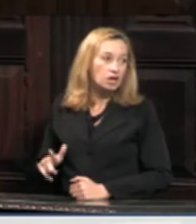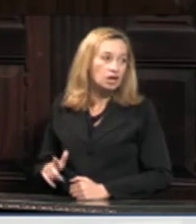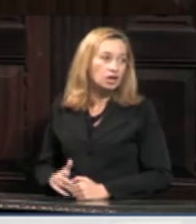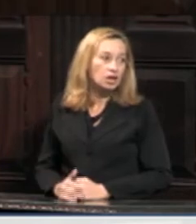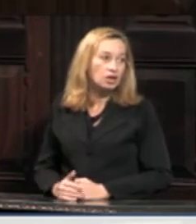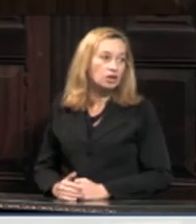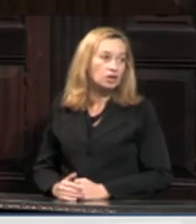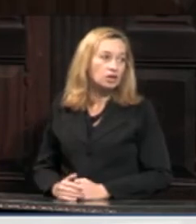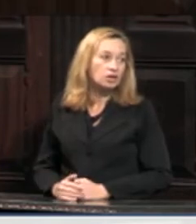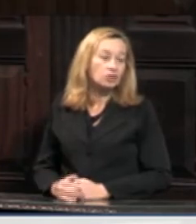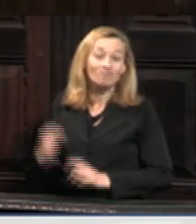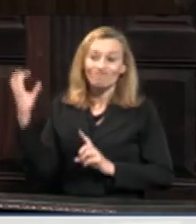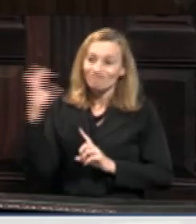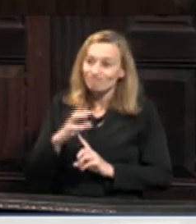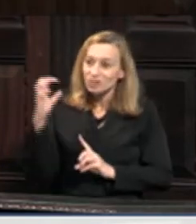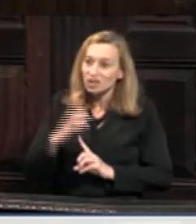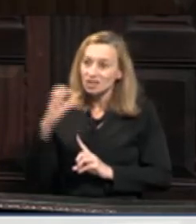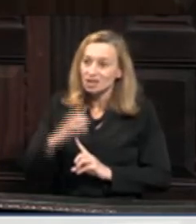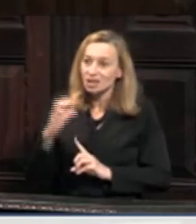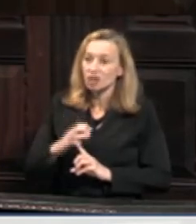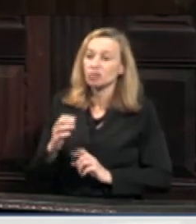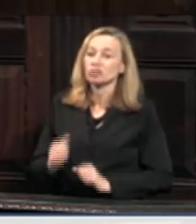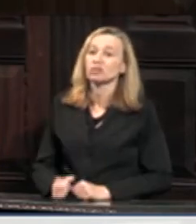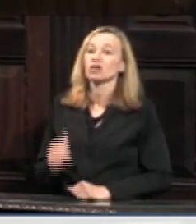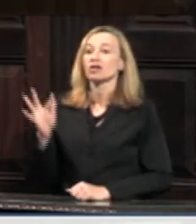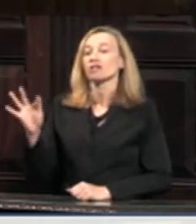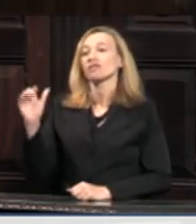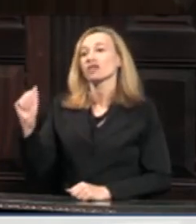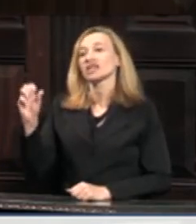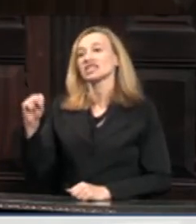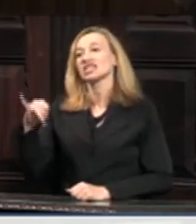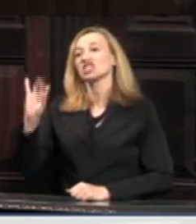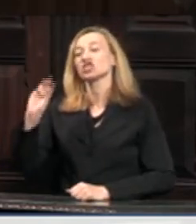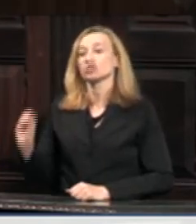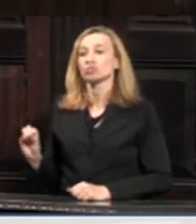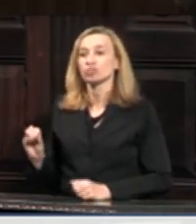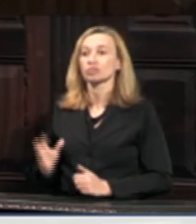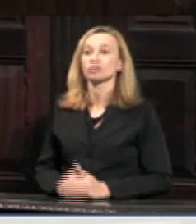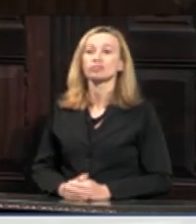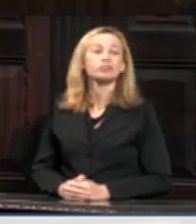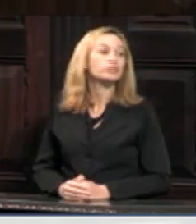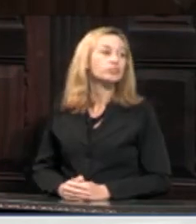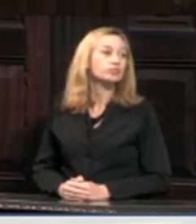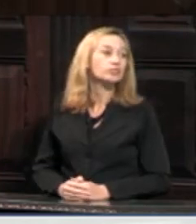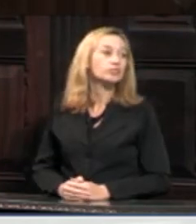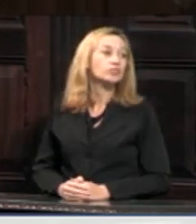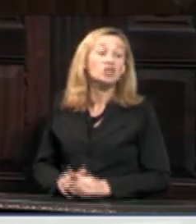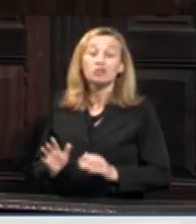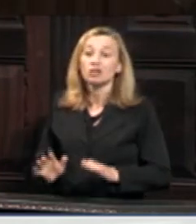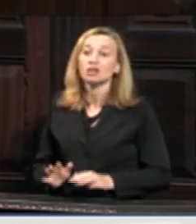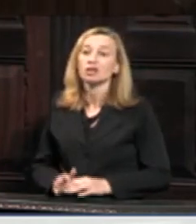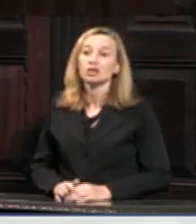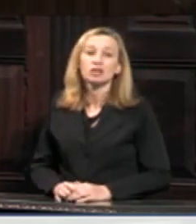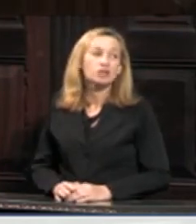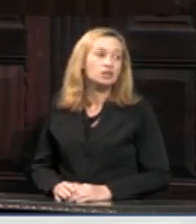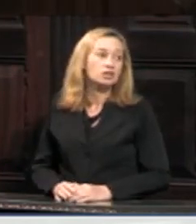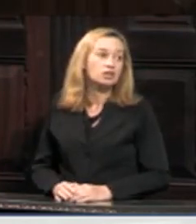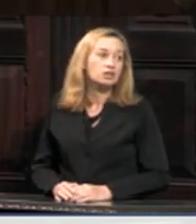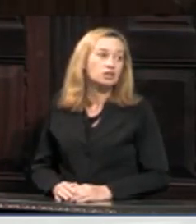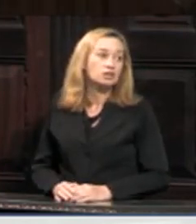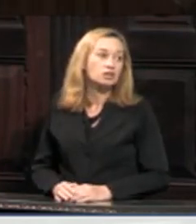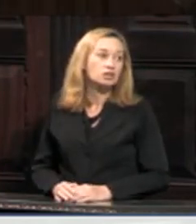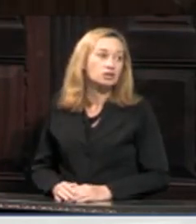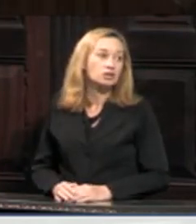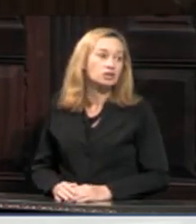da repressão e da opressão, a trilha do fascismo, a trilha da barbárie. É civilização ou